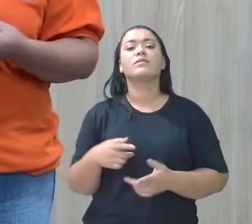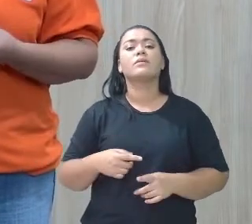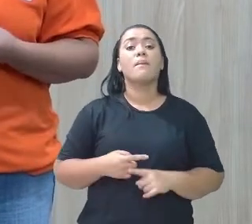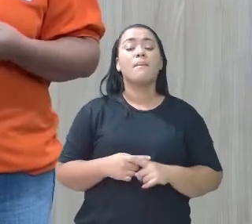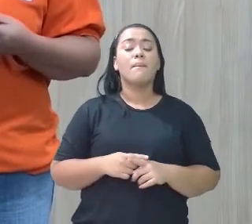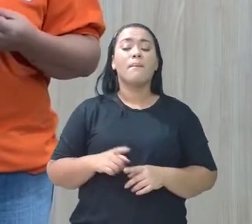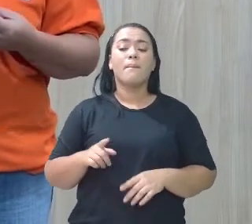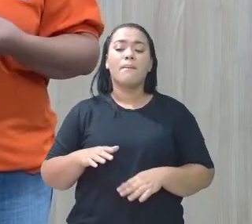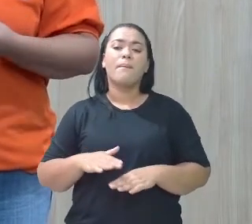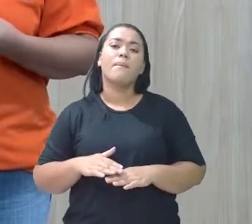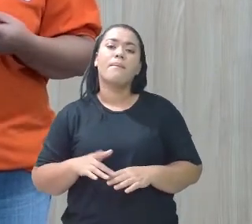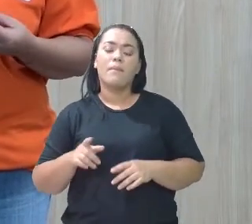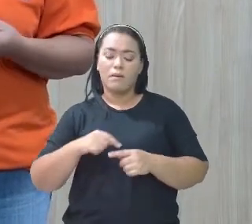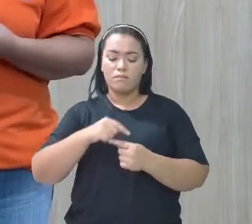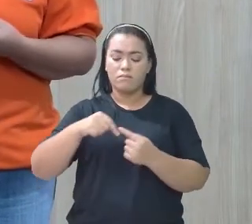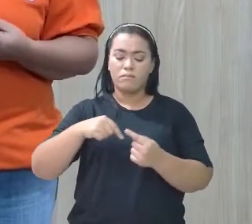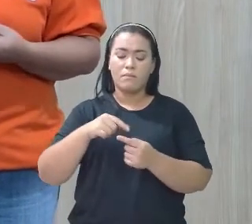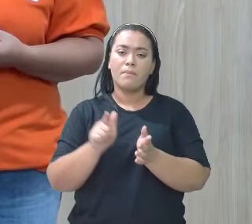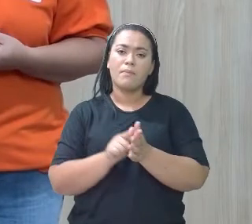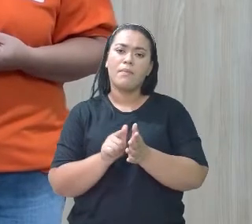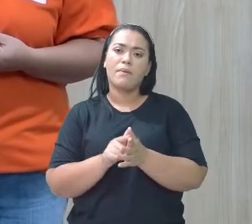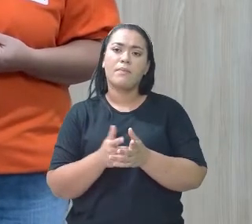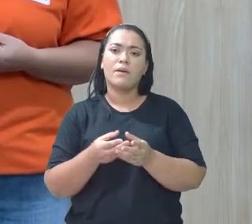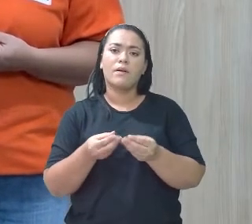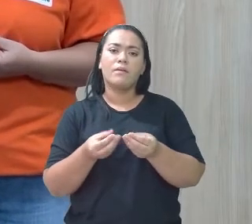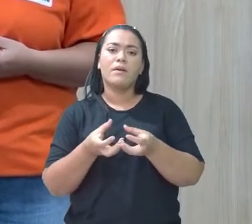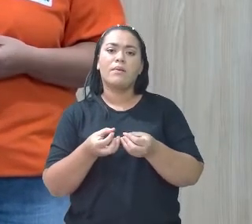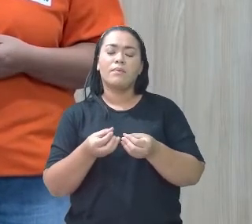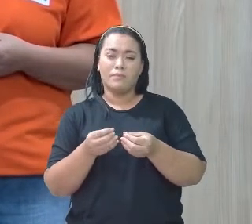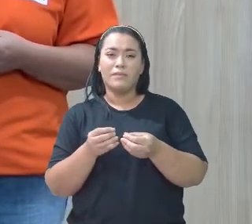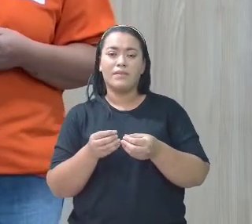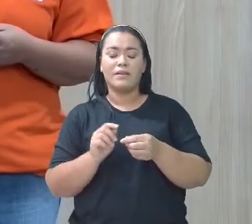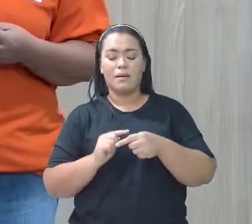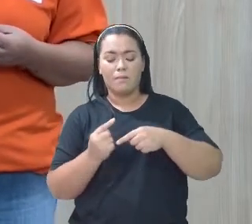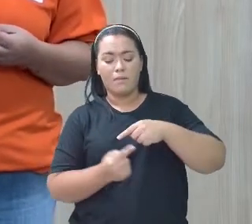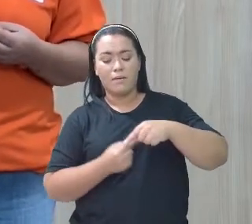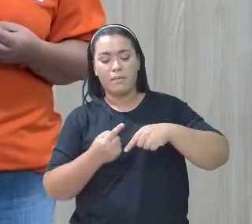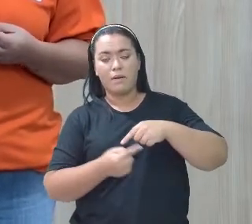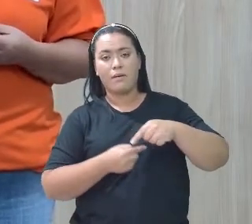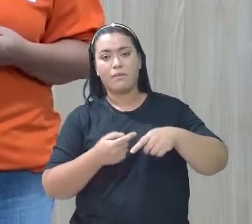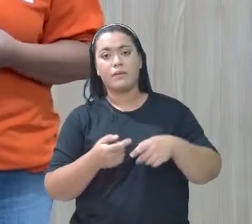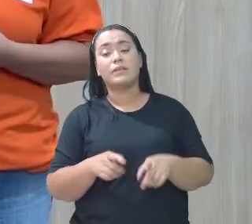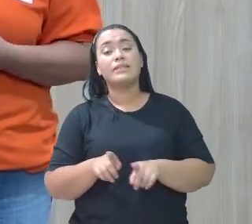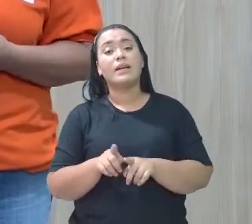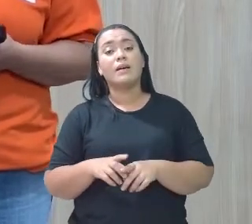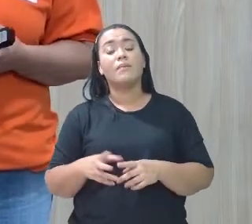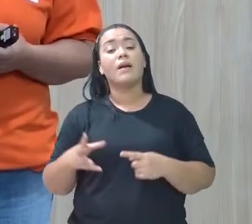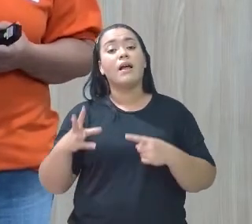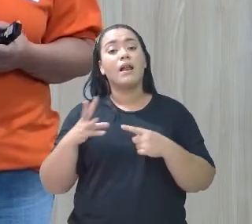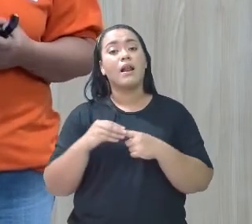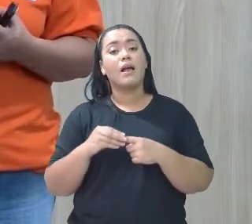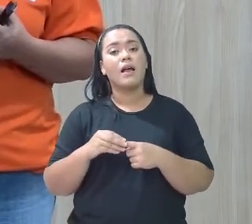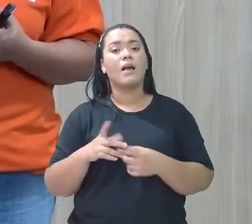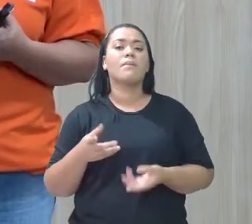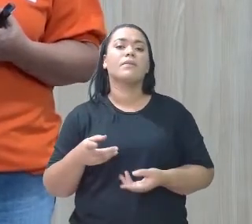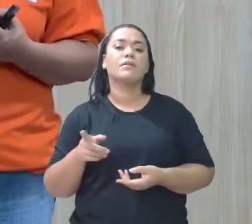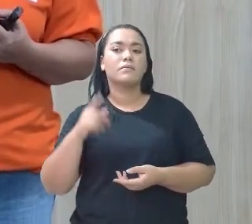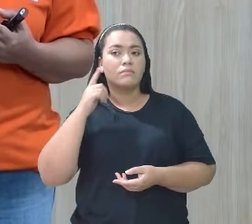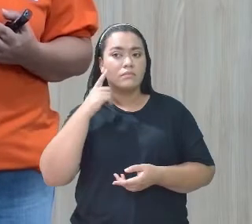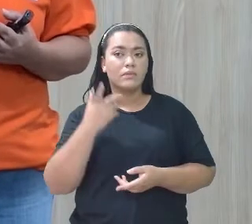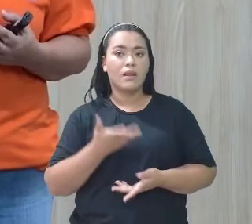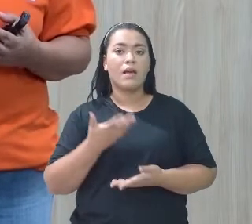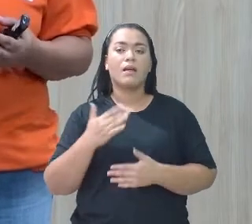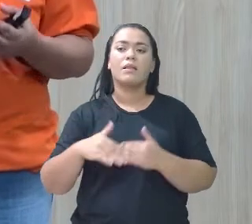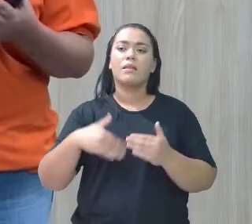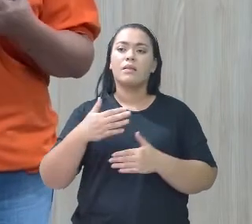ele mais grosso, envolvendo com emborrachado, também com um lápis para a pega do lápis, aí no momento